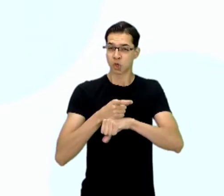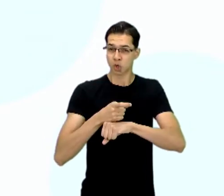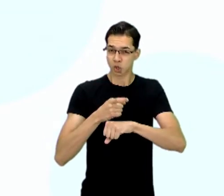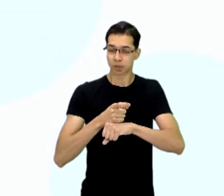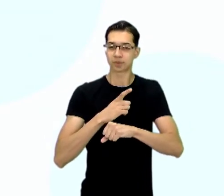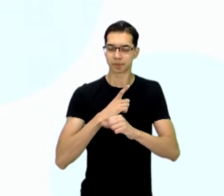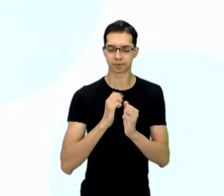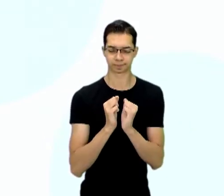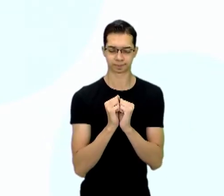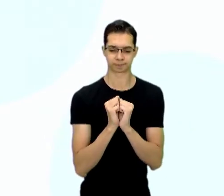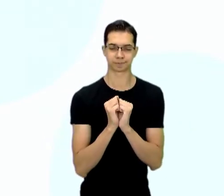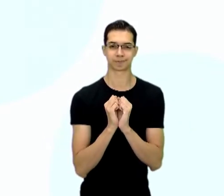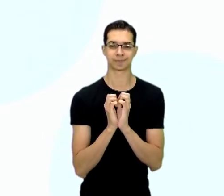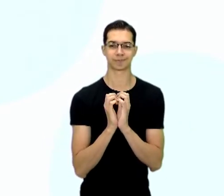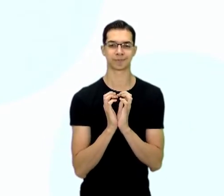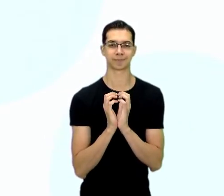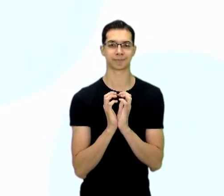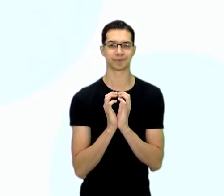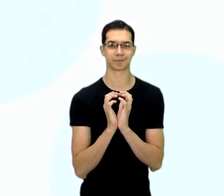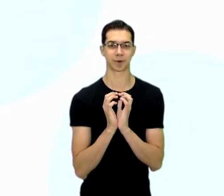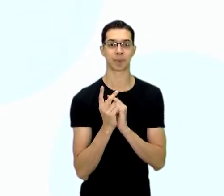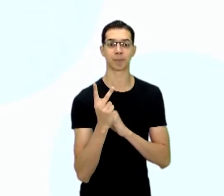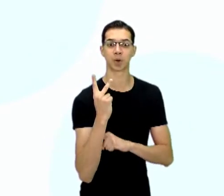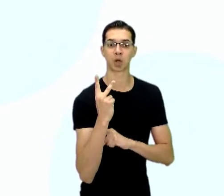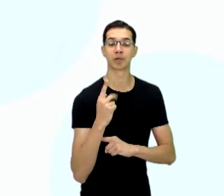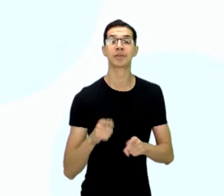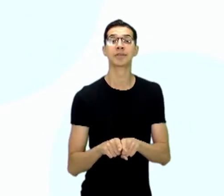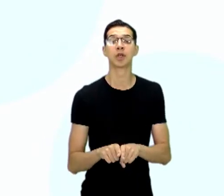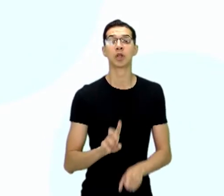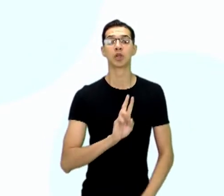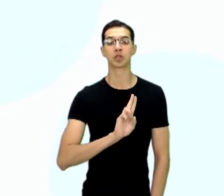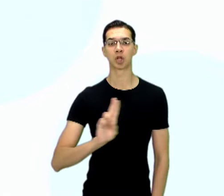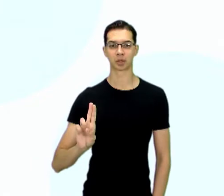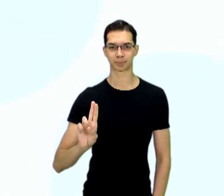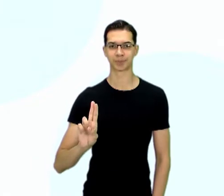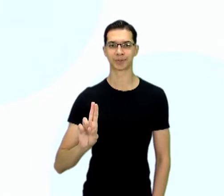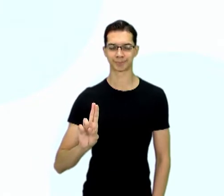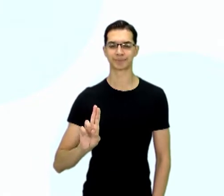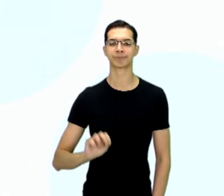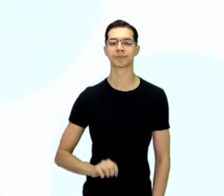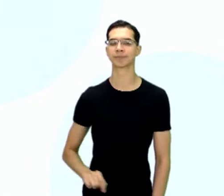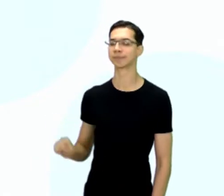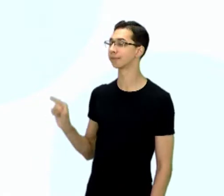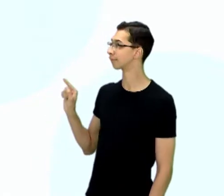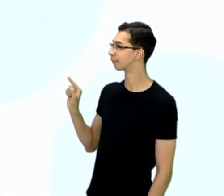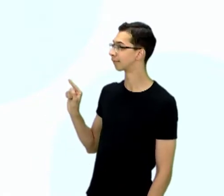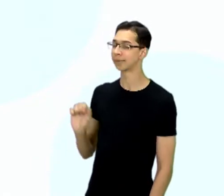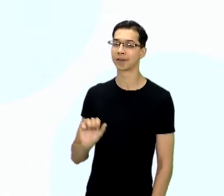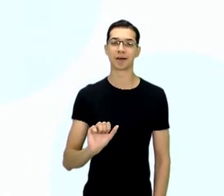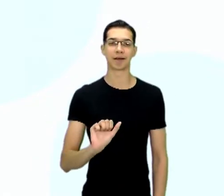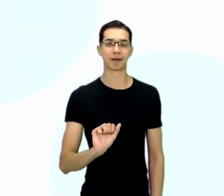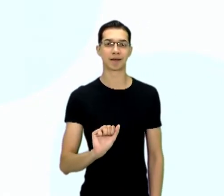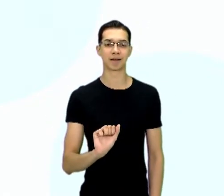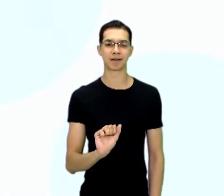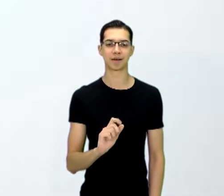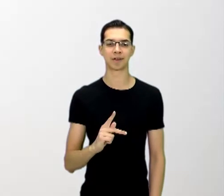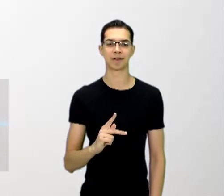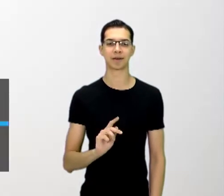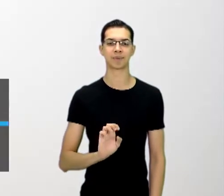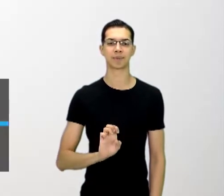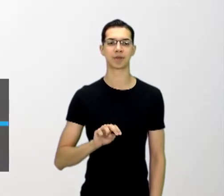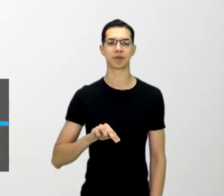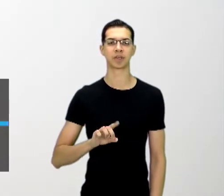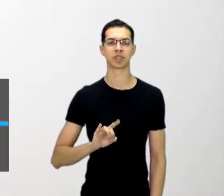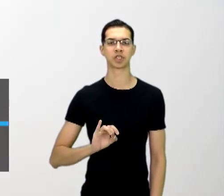que a gente pode chamar aí, olha, de apendicular, que são ossos relacionados à movimentação do corpo. E aí,